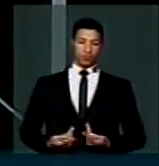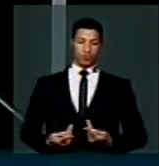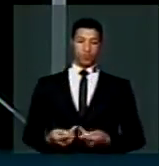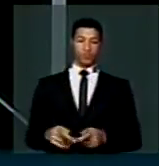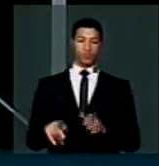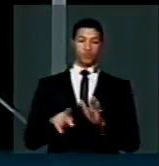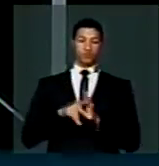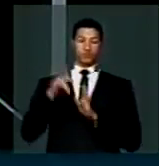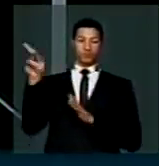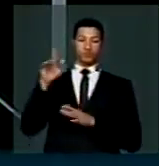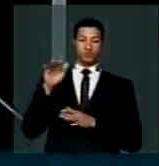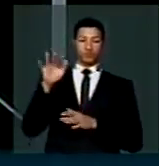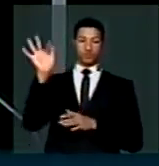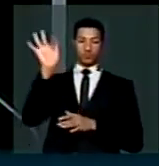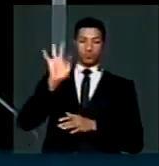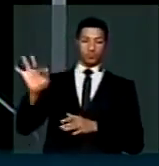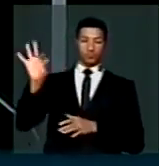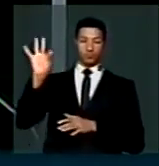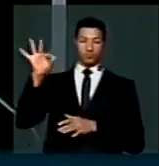em Paris,